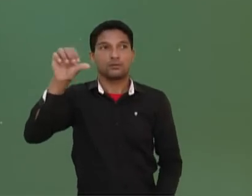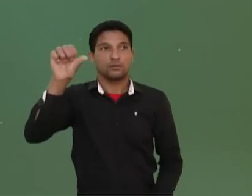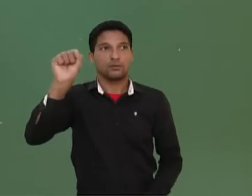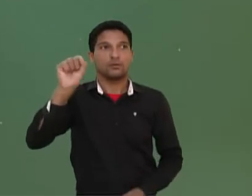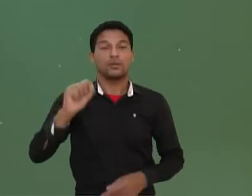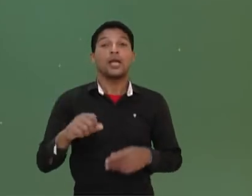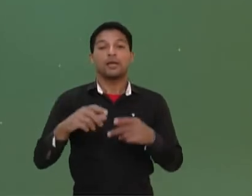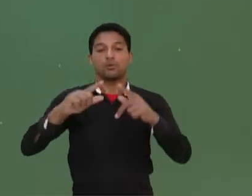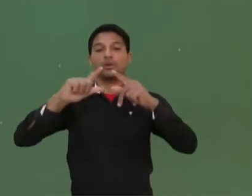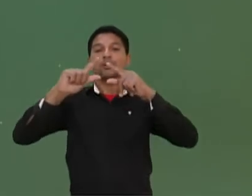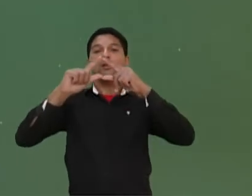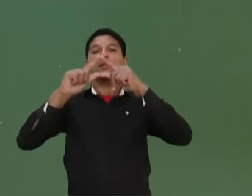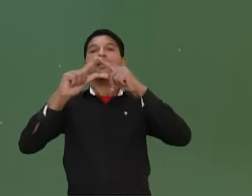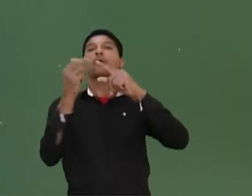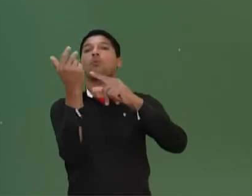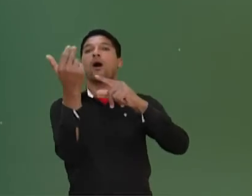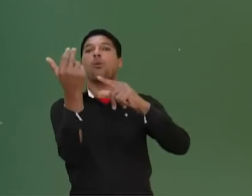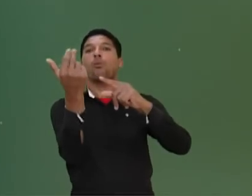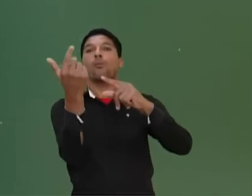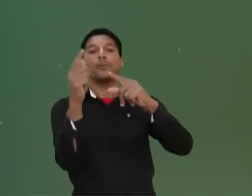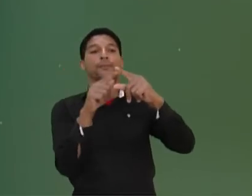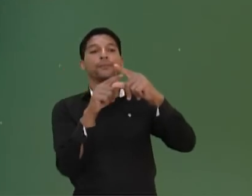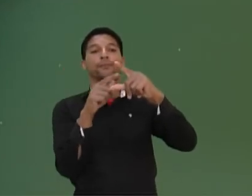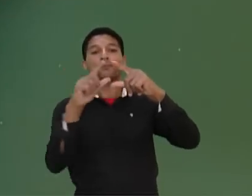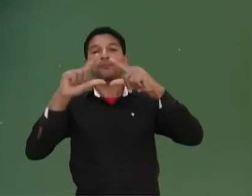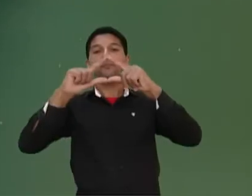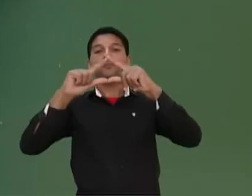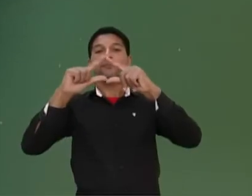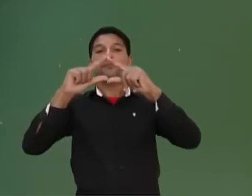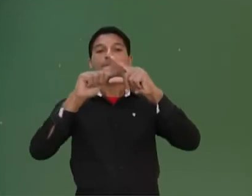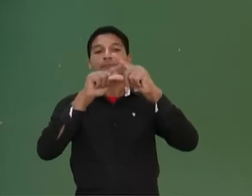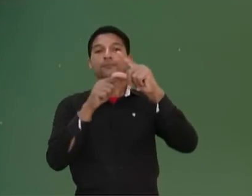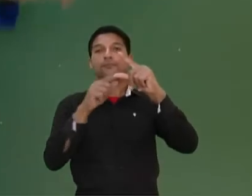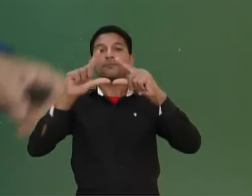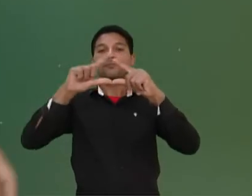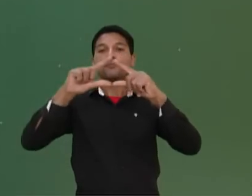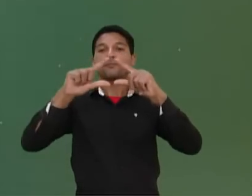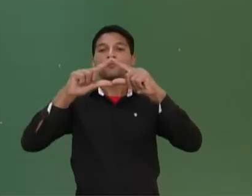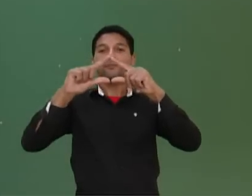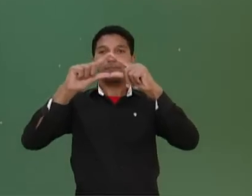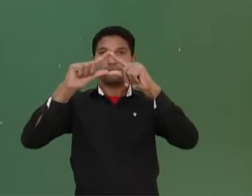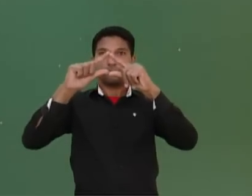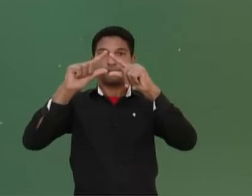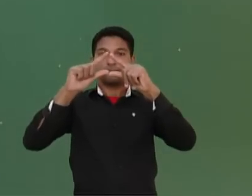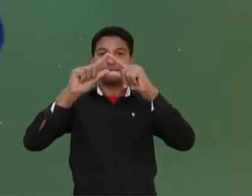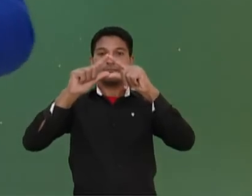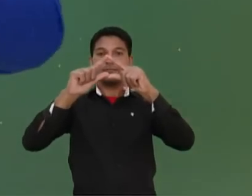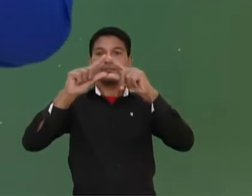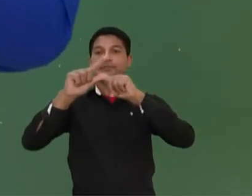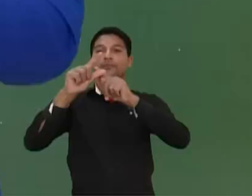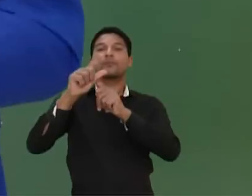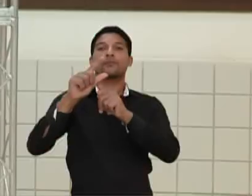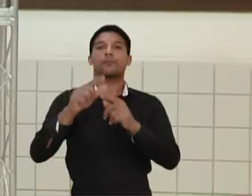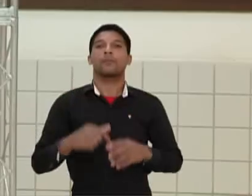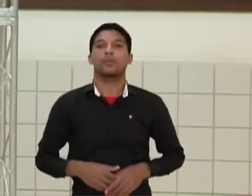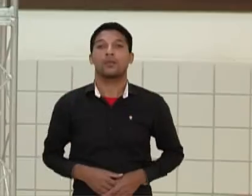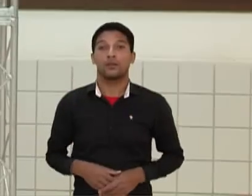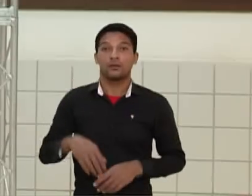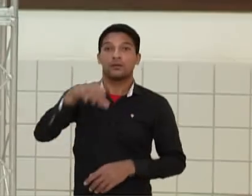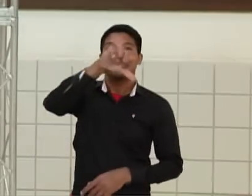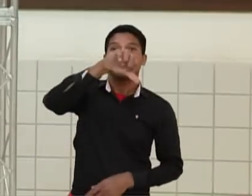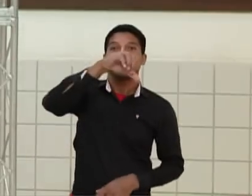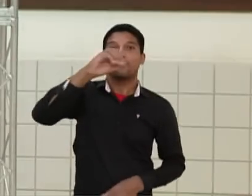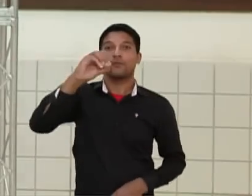ângulos são iguais. Com a ideia de ângulos suplementares, eu garanti que, como os 2 ângulos são iguais, cada um deles vai medir 90